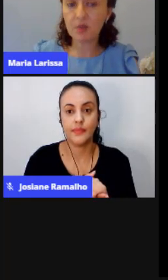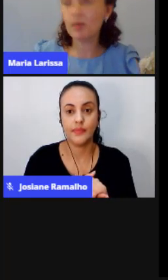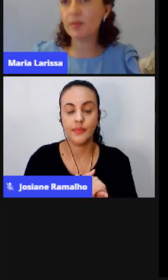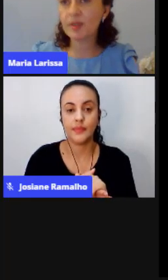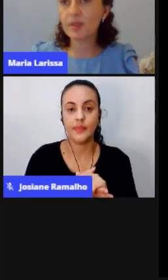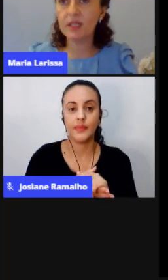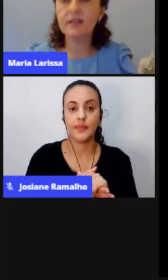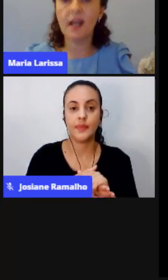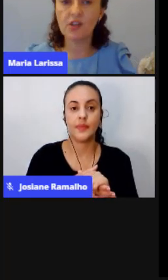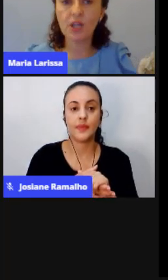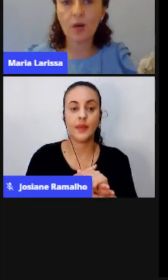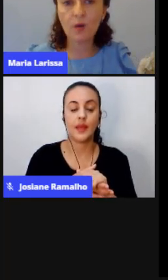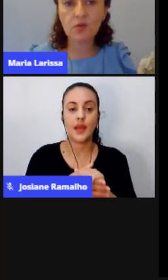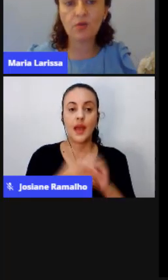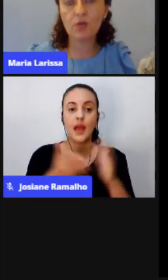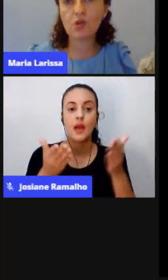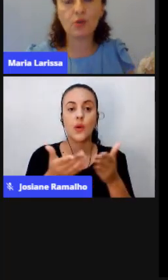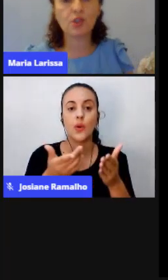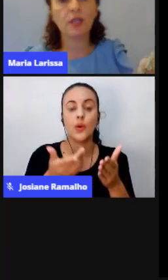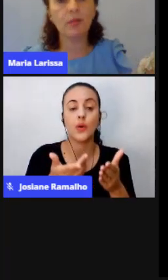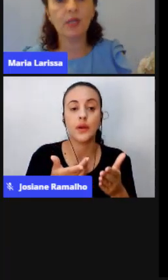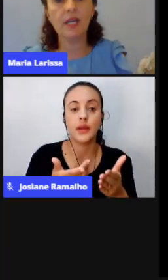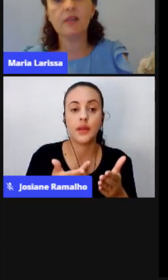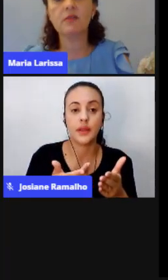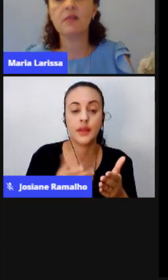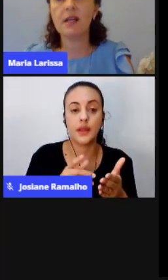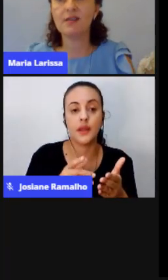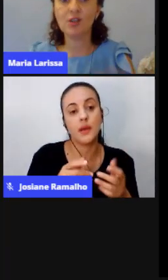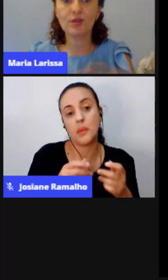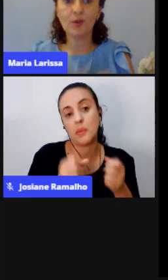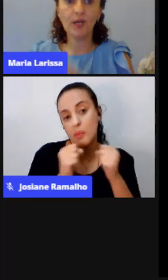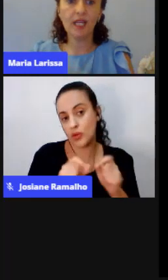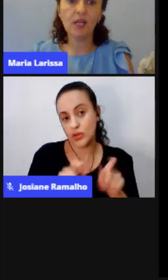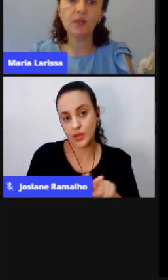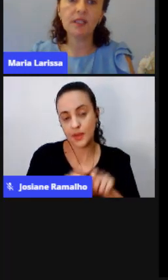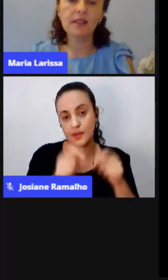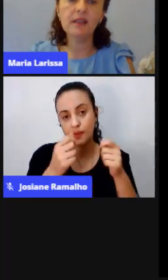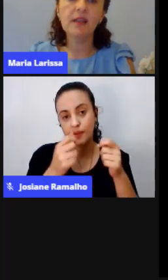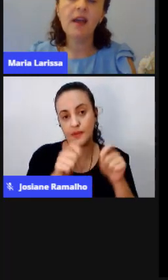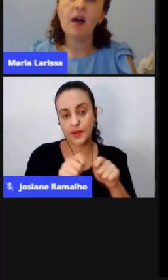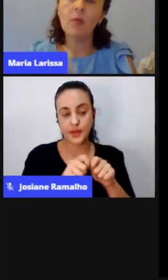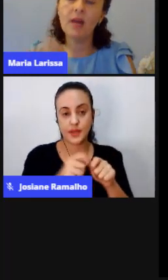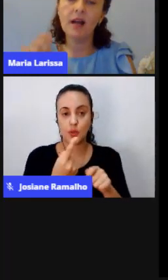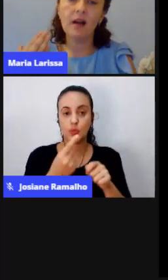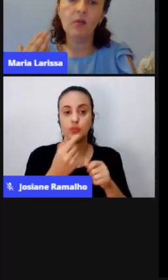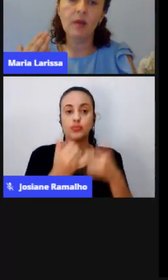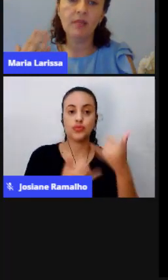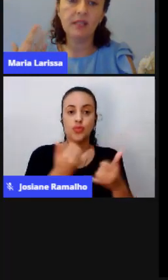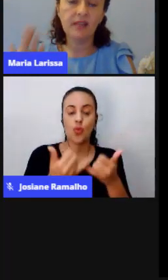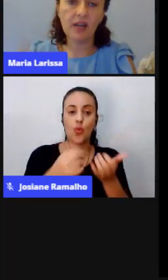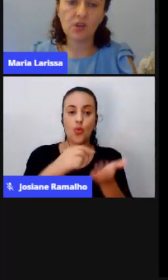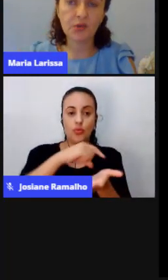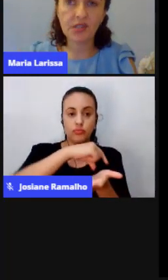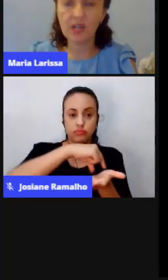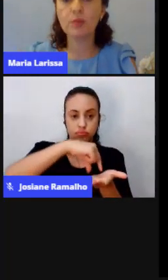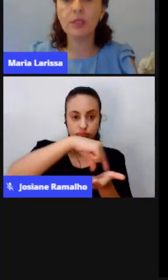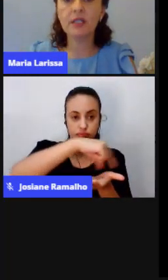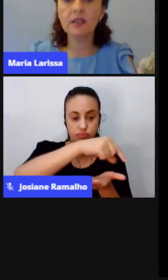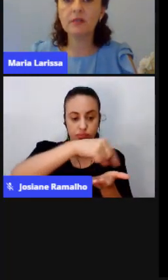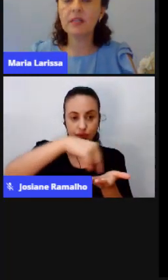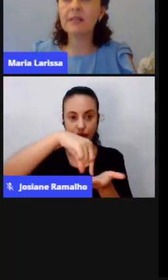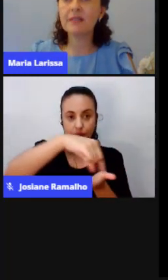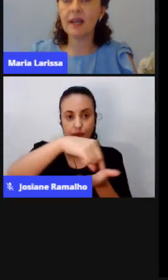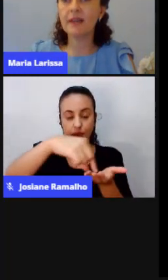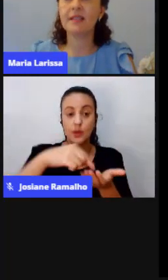E aqui nós temos uma outra possibilidade, que é construir um jogo de tabuleiro, no caso a gente escolheu aqui uma habilidade do